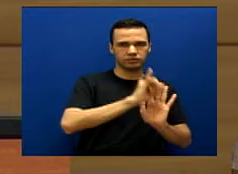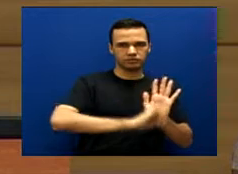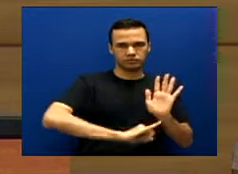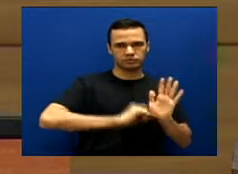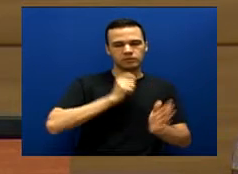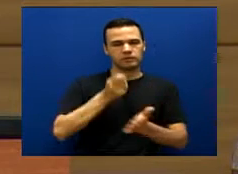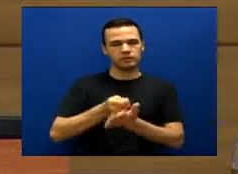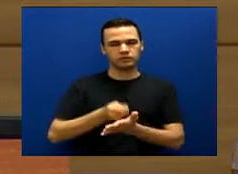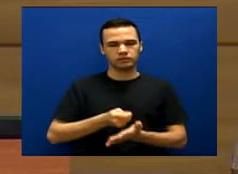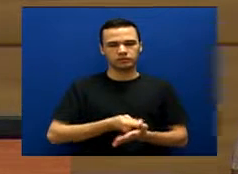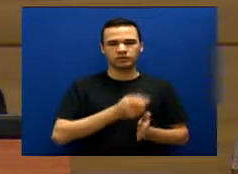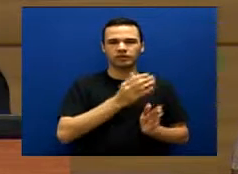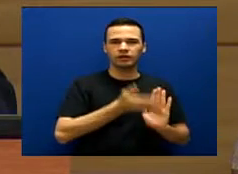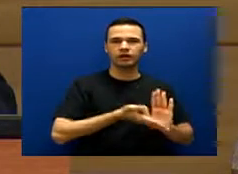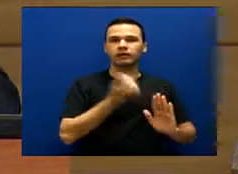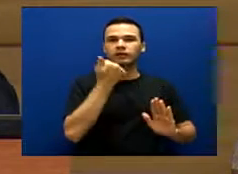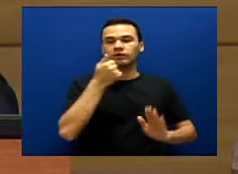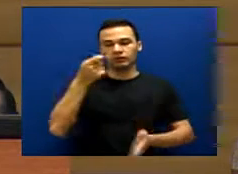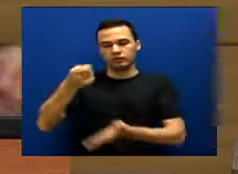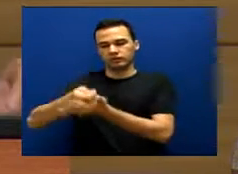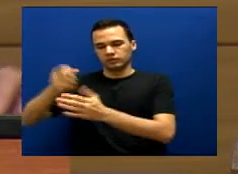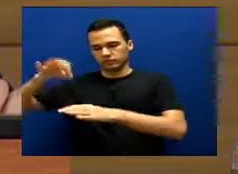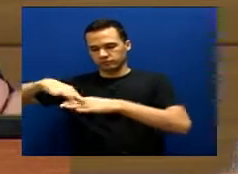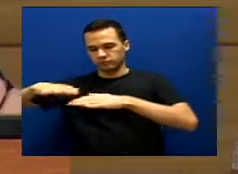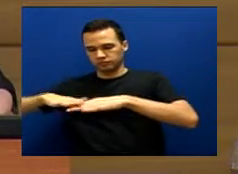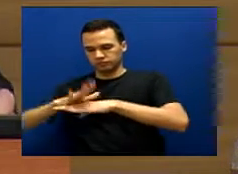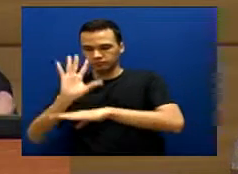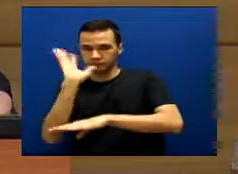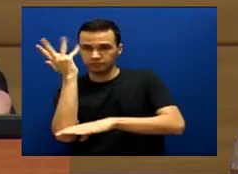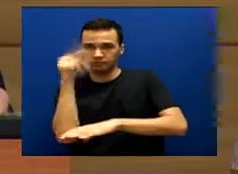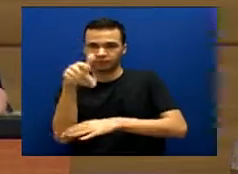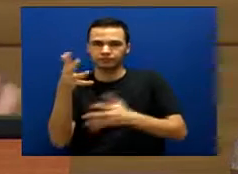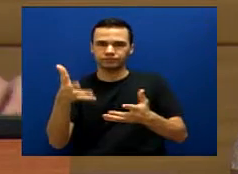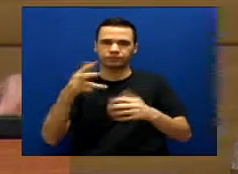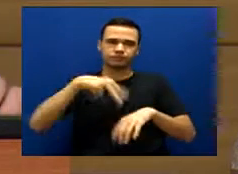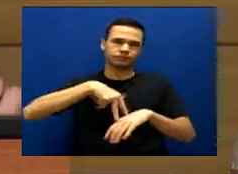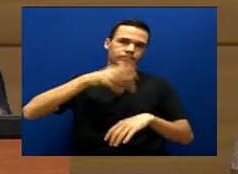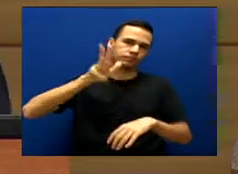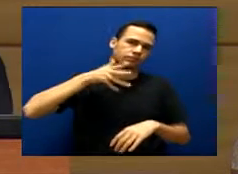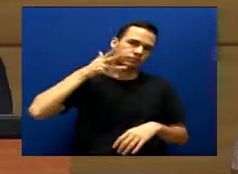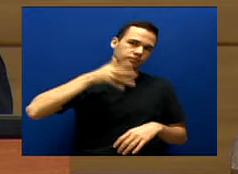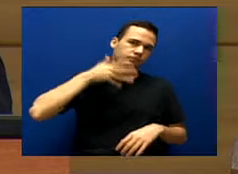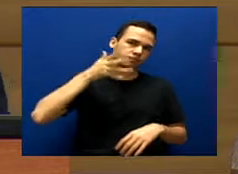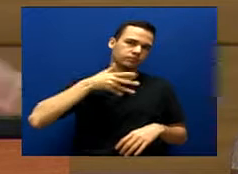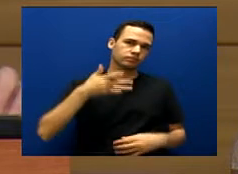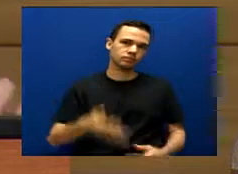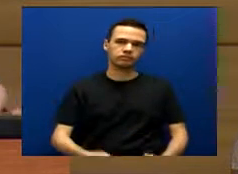Predial Territorial Urbano e das outras providências. Vossa Excelência vai usar a palavra?